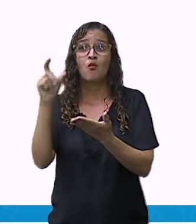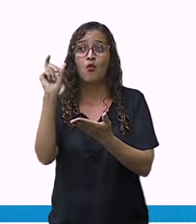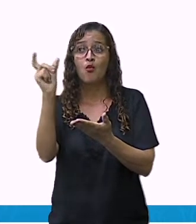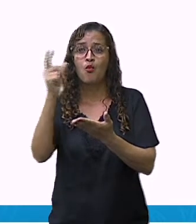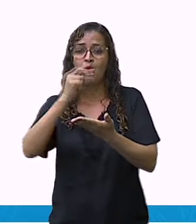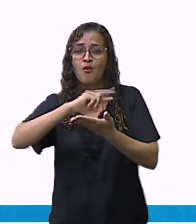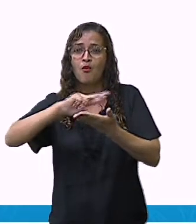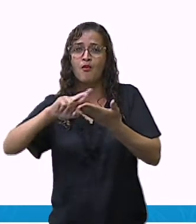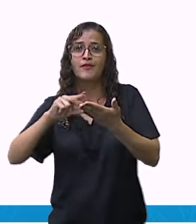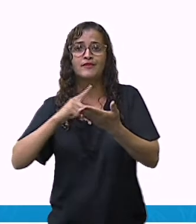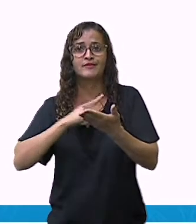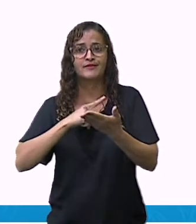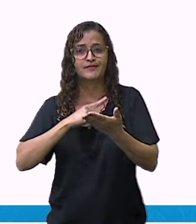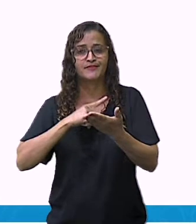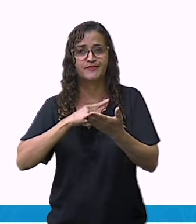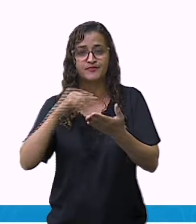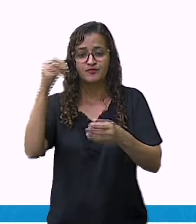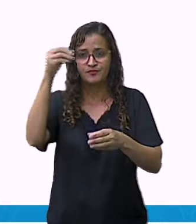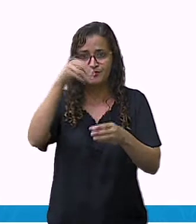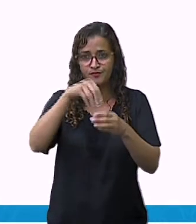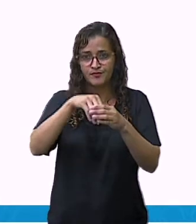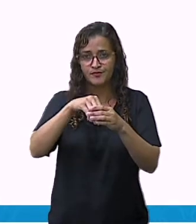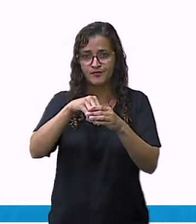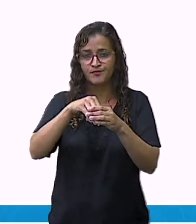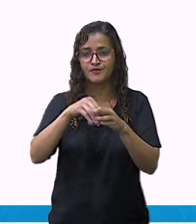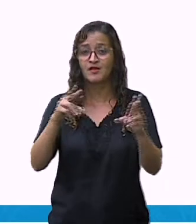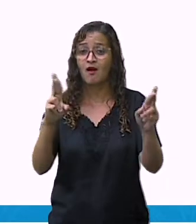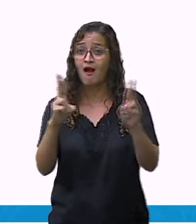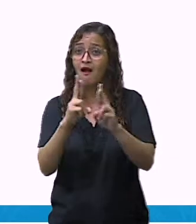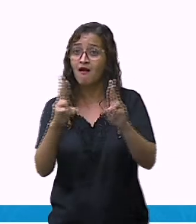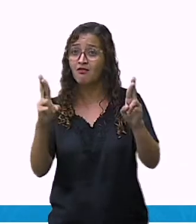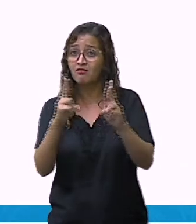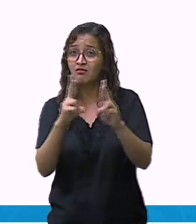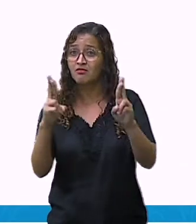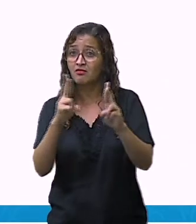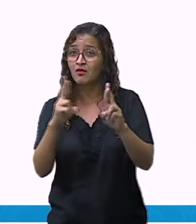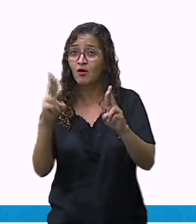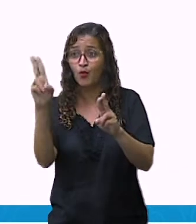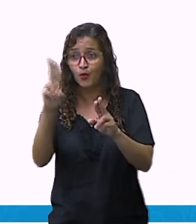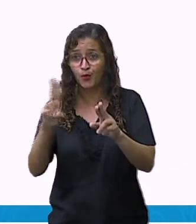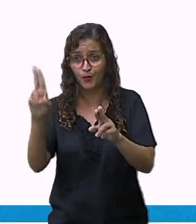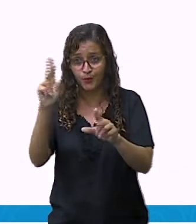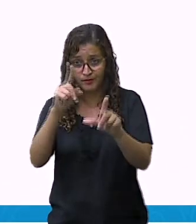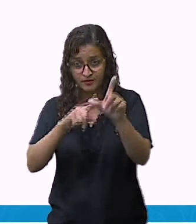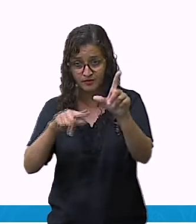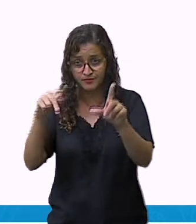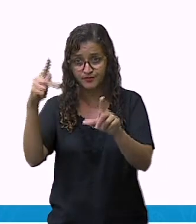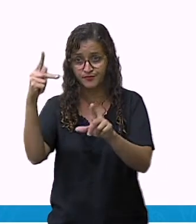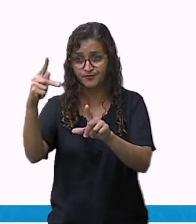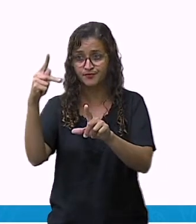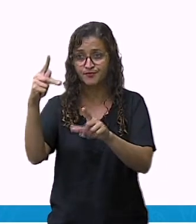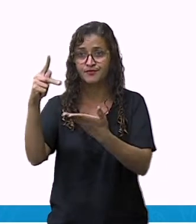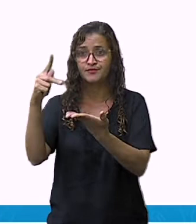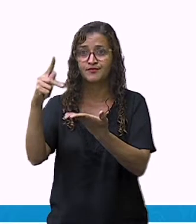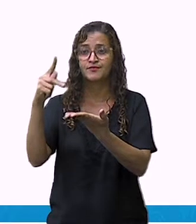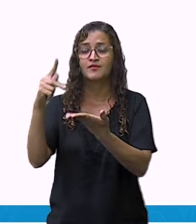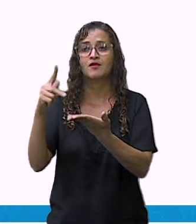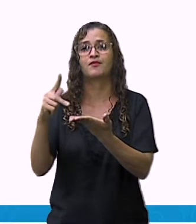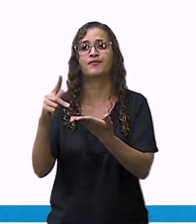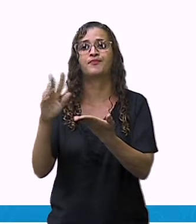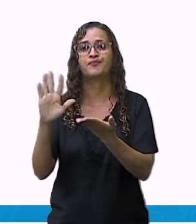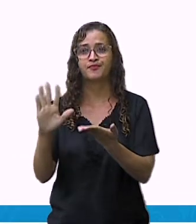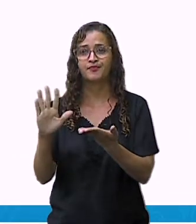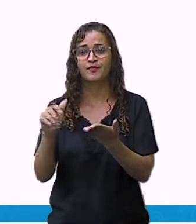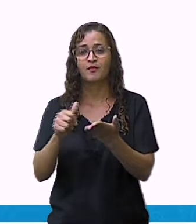palavras ainda relacionadas com a letra P. Primeira coisa que eu quero que